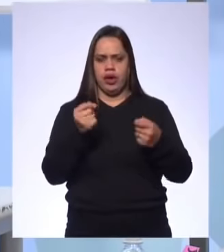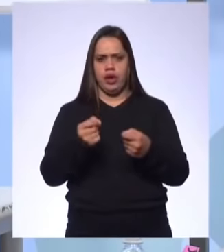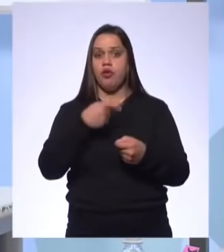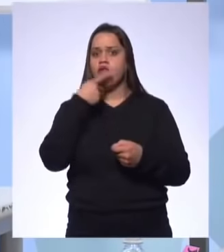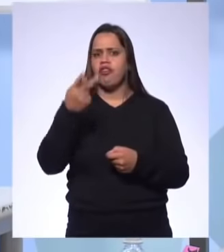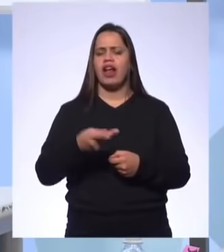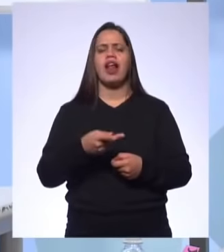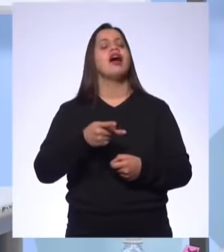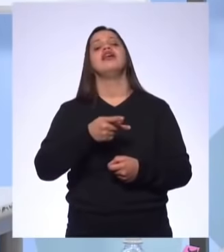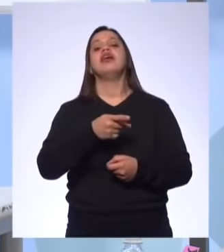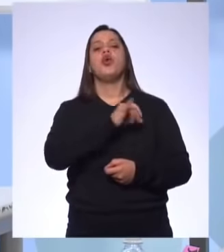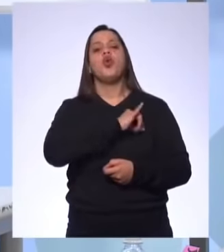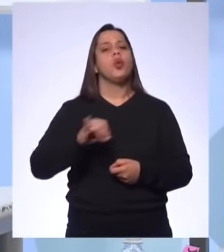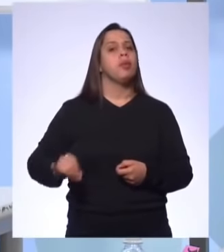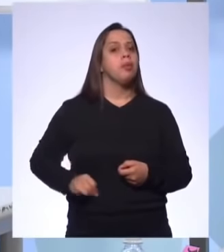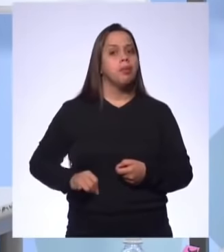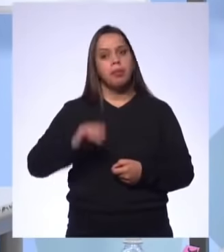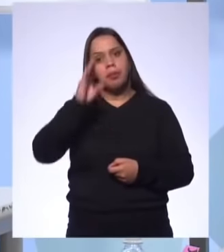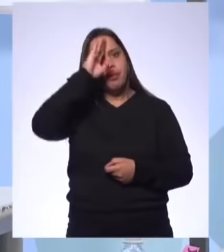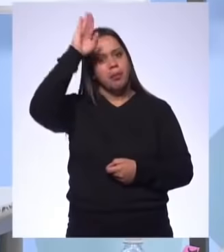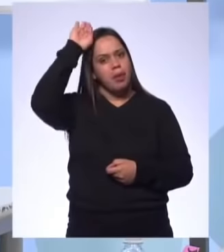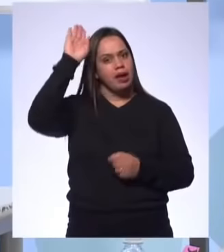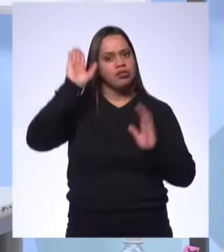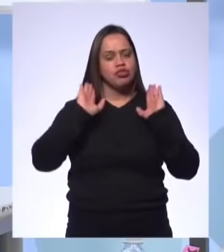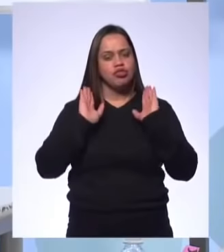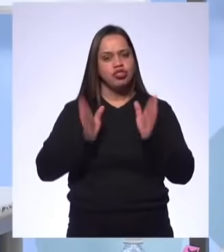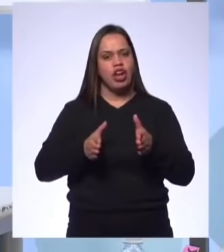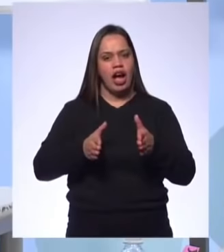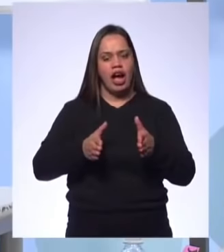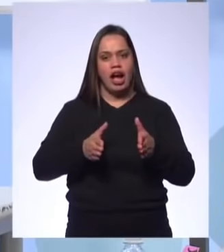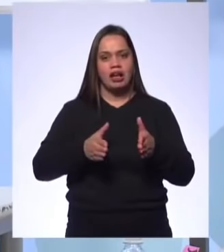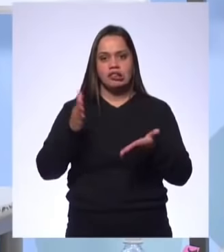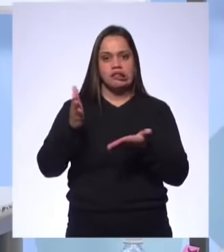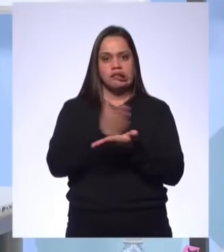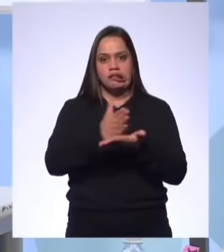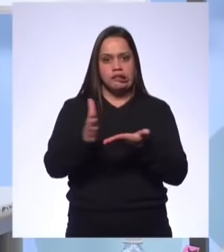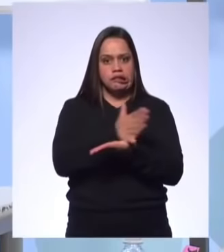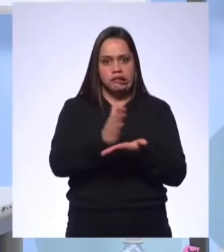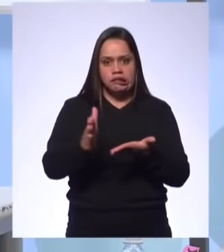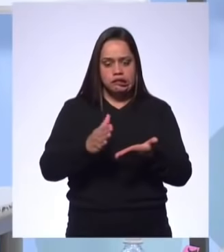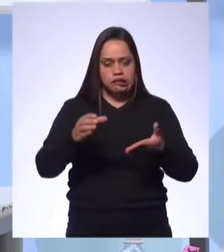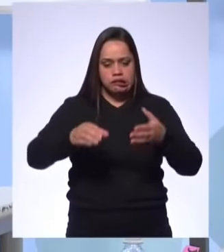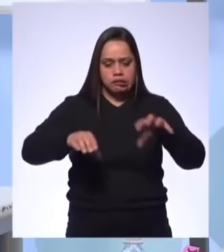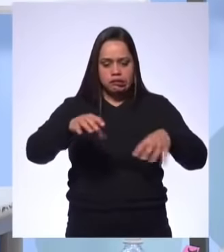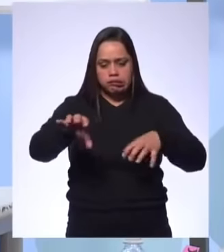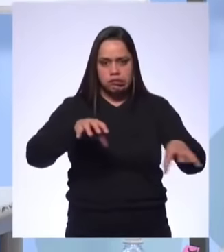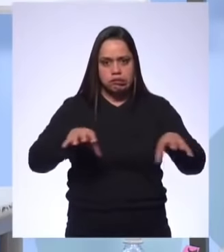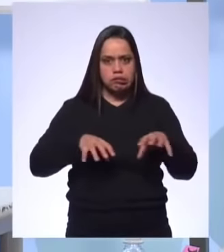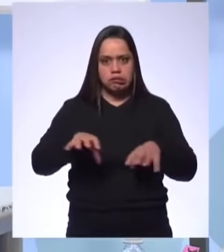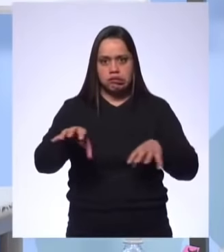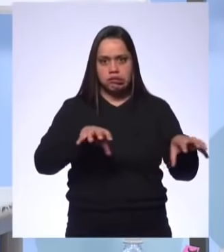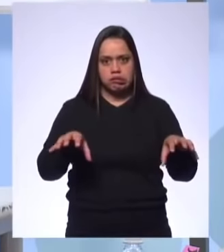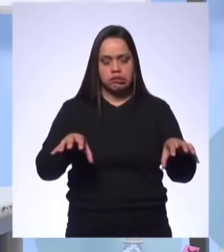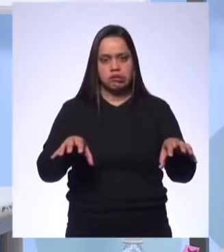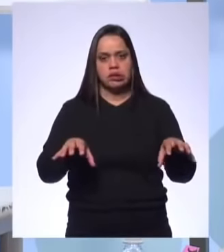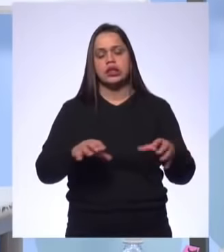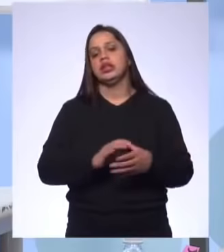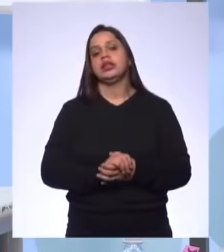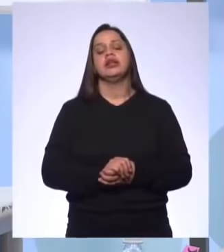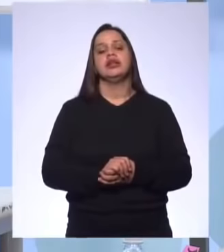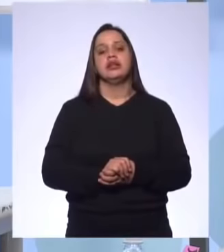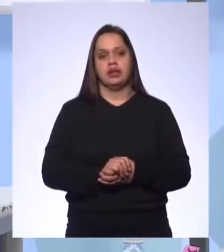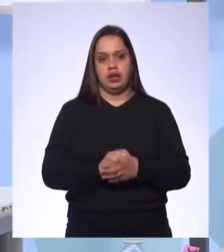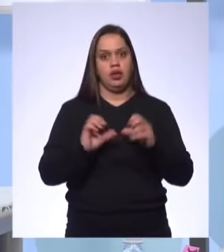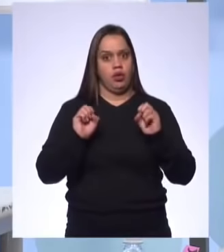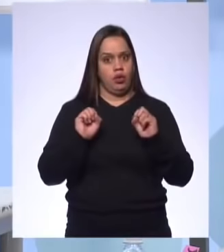Império Romano estava fragmentado, significa todo separadinho, ó. Partes do império separada.